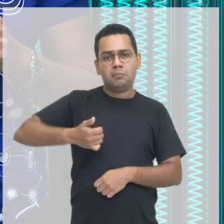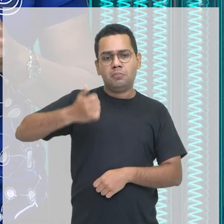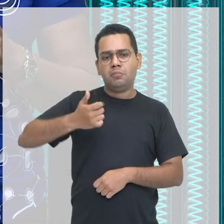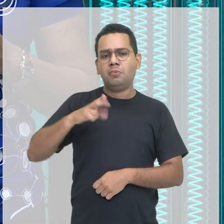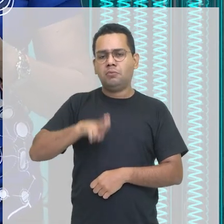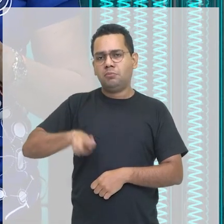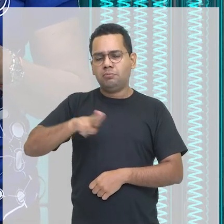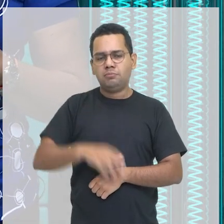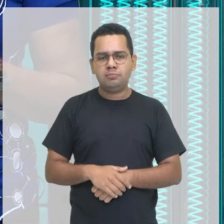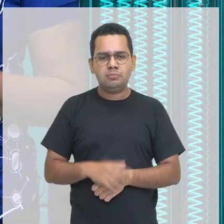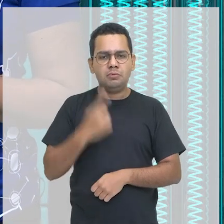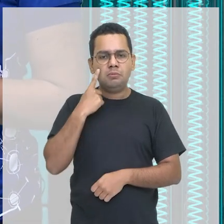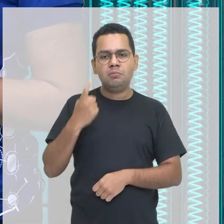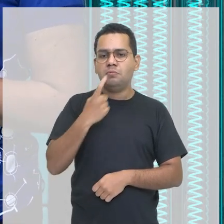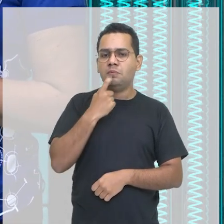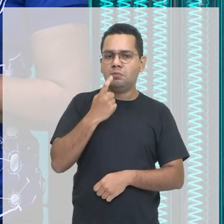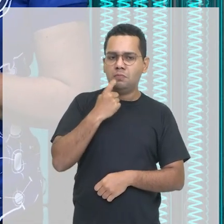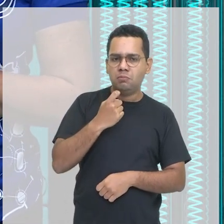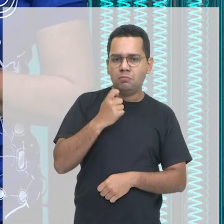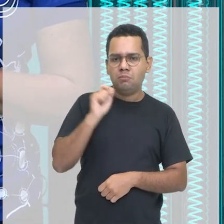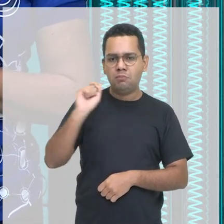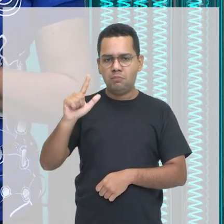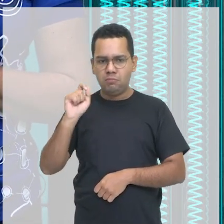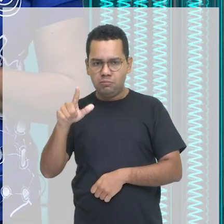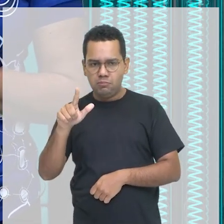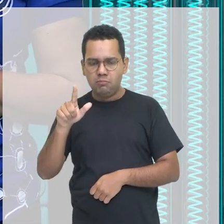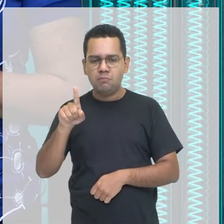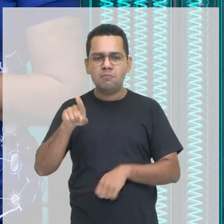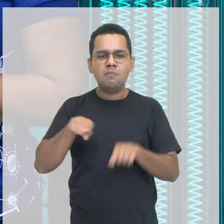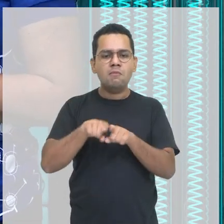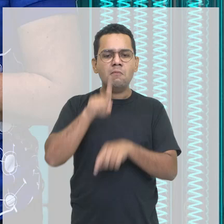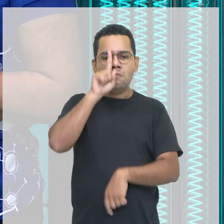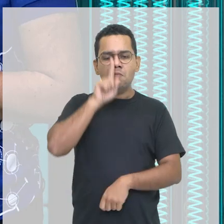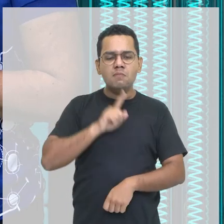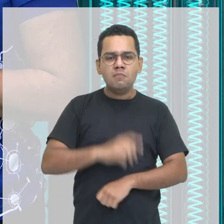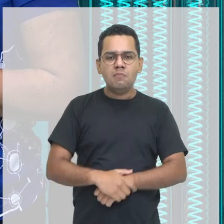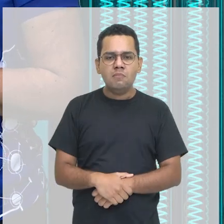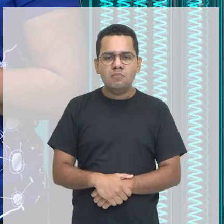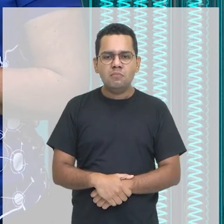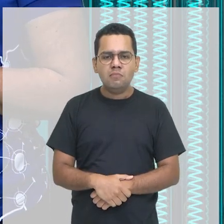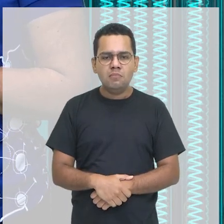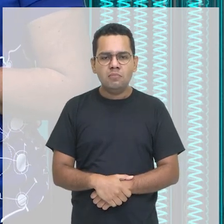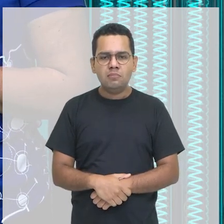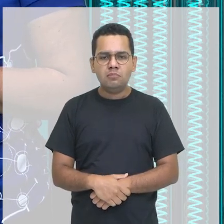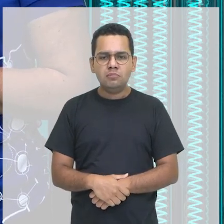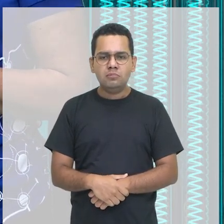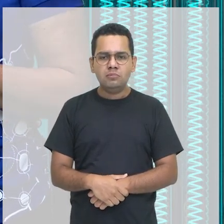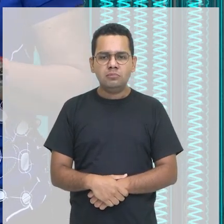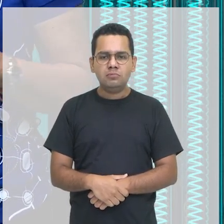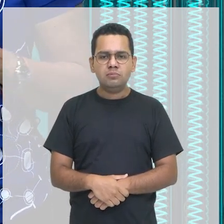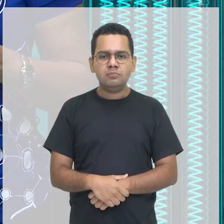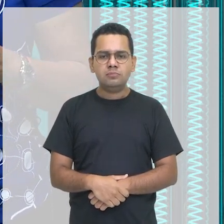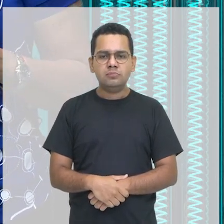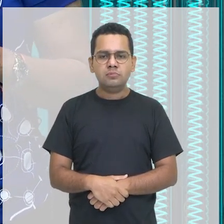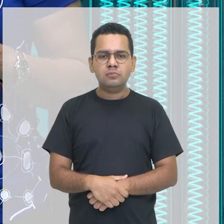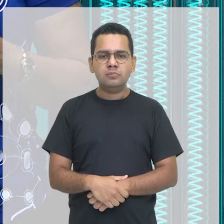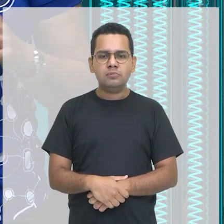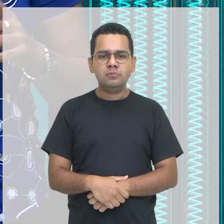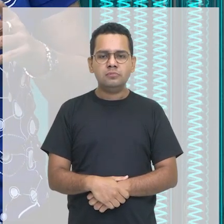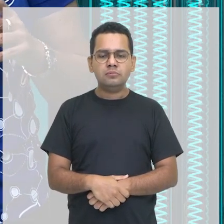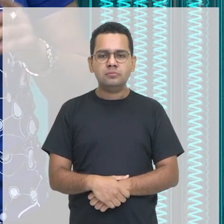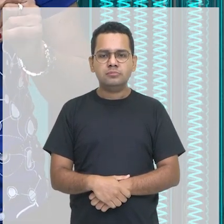podem ver aqui. Nós temos o vermelho, ali na ponta temos o azul, aqui o amarelo, certo?